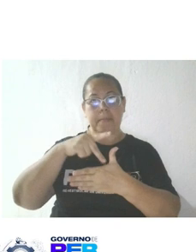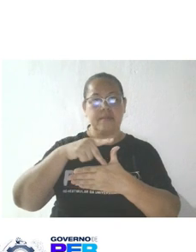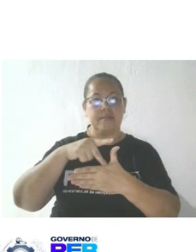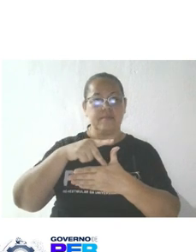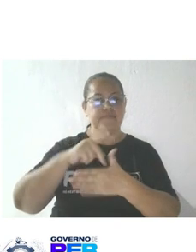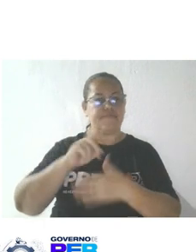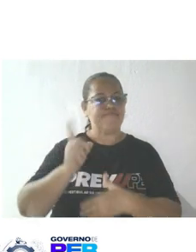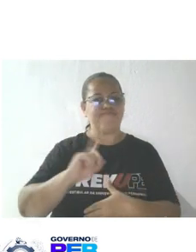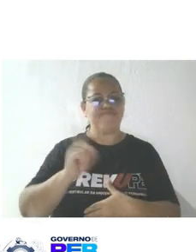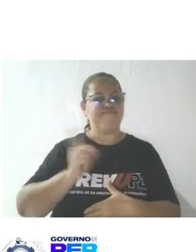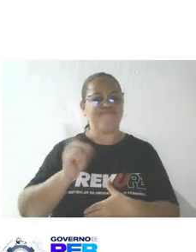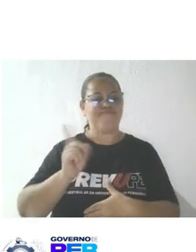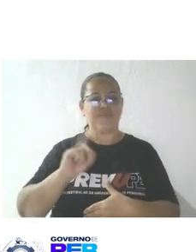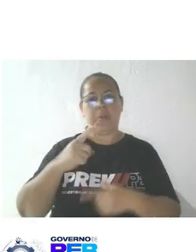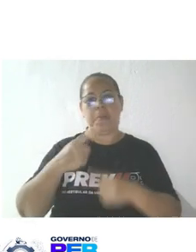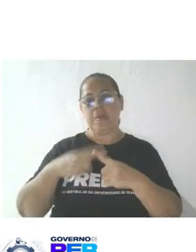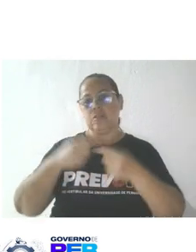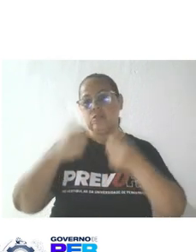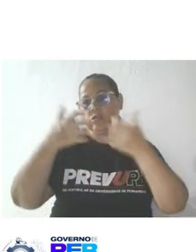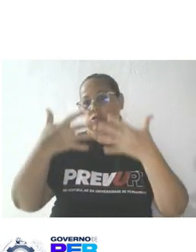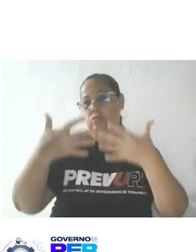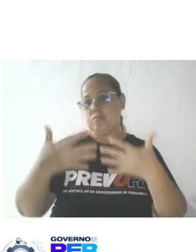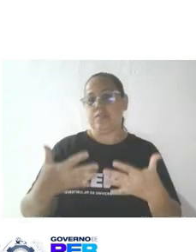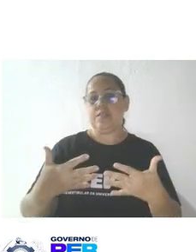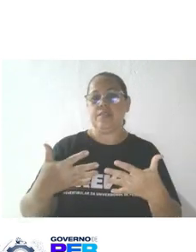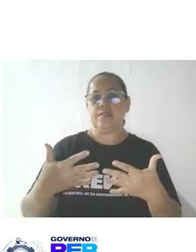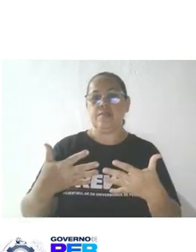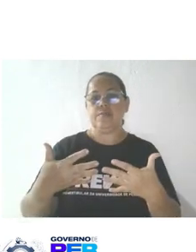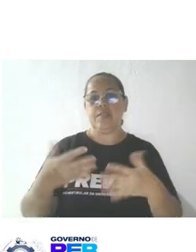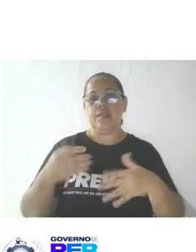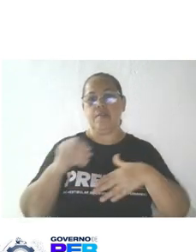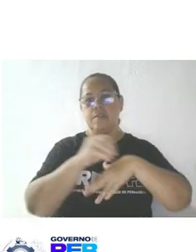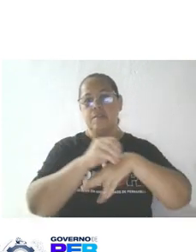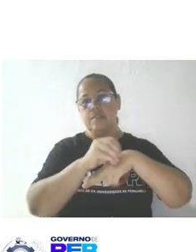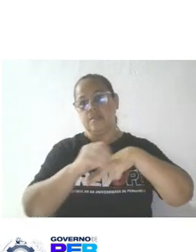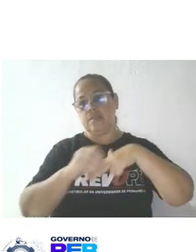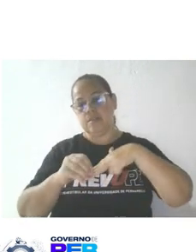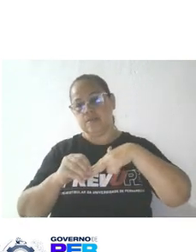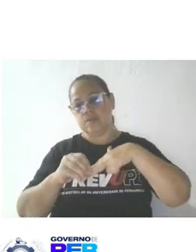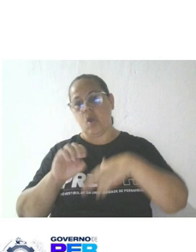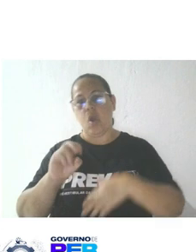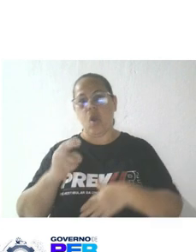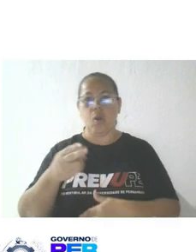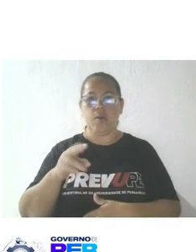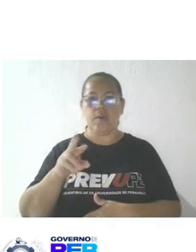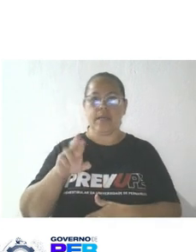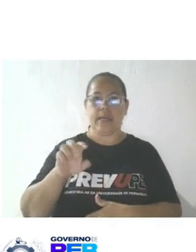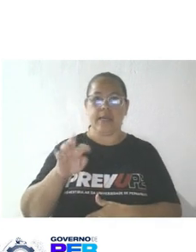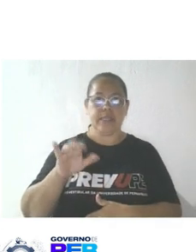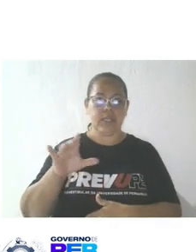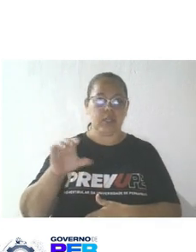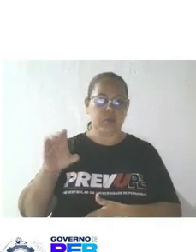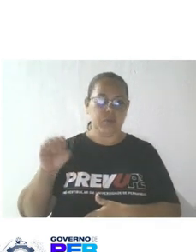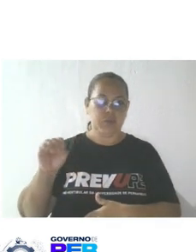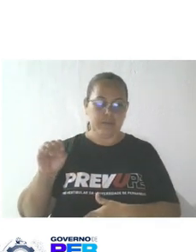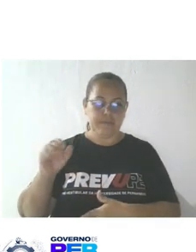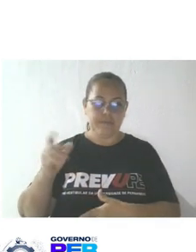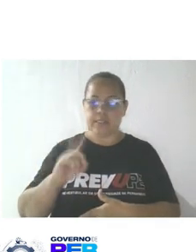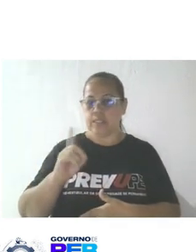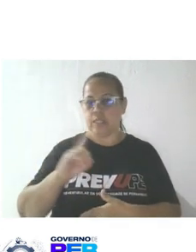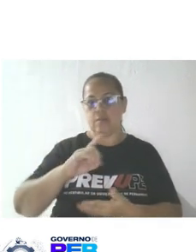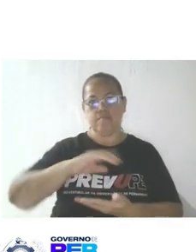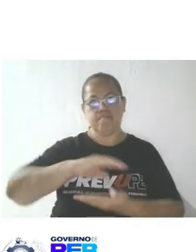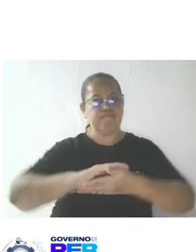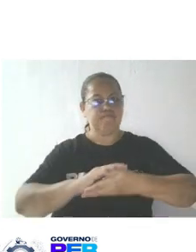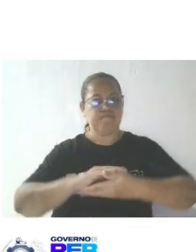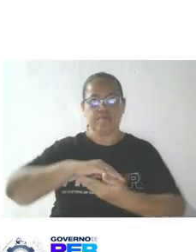caso não, porque eu estou falando aqui, pessoal, de ribossomos ou então do retículo endoplasmático granular, né? E não aqui do complexo de